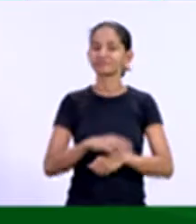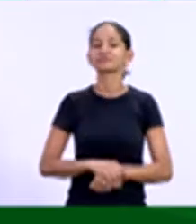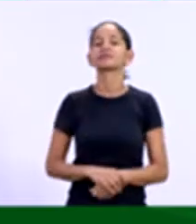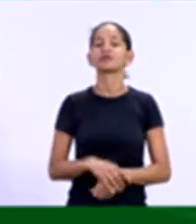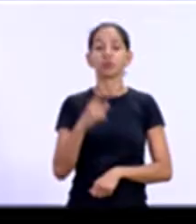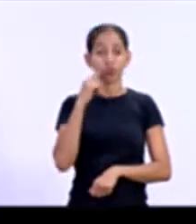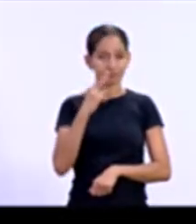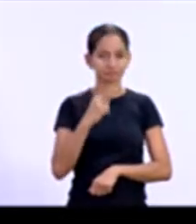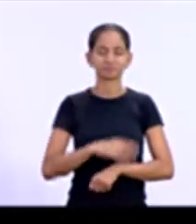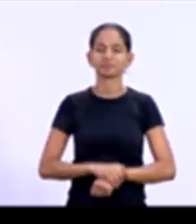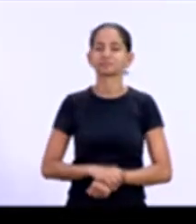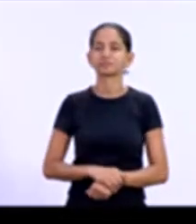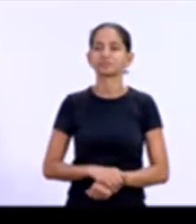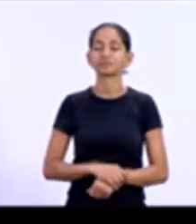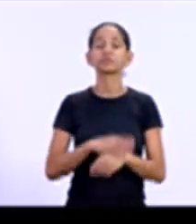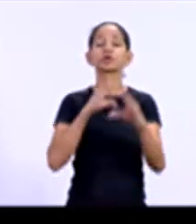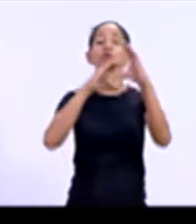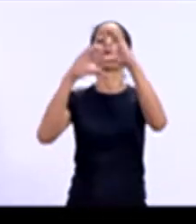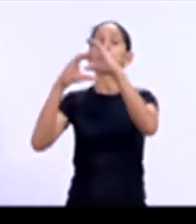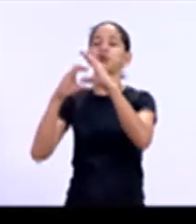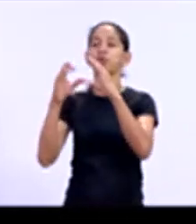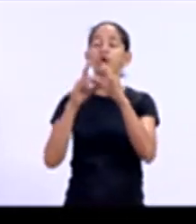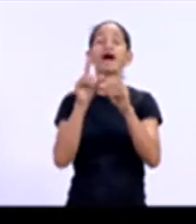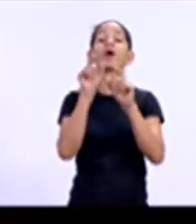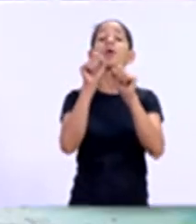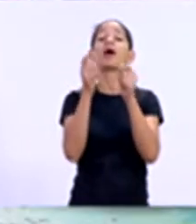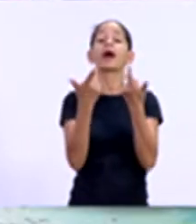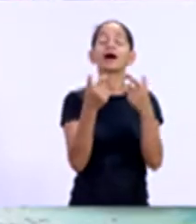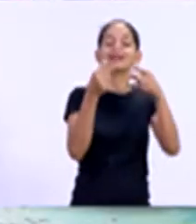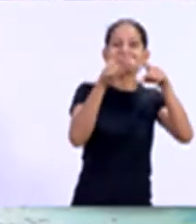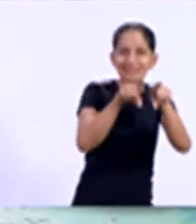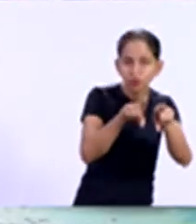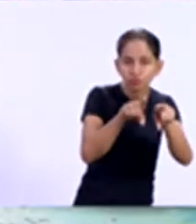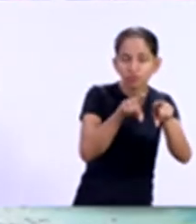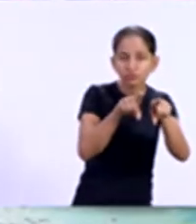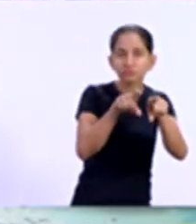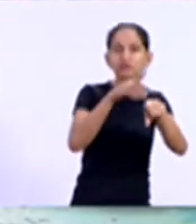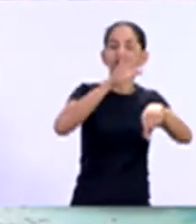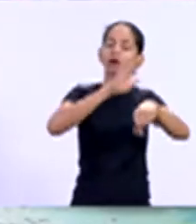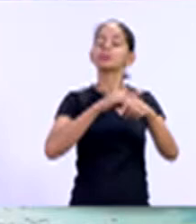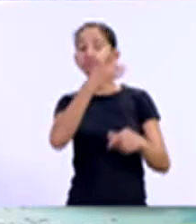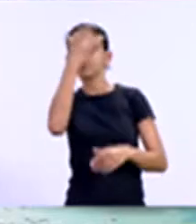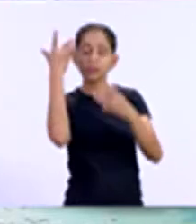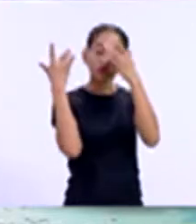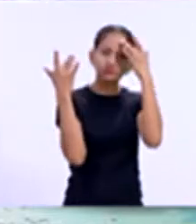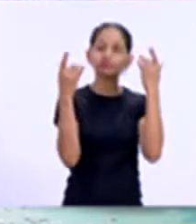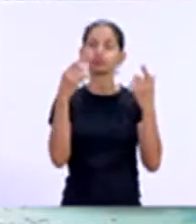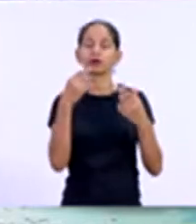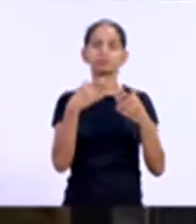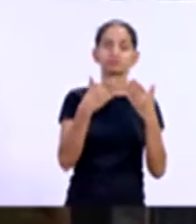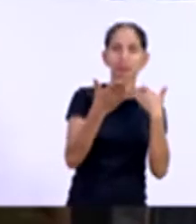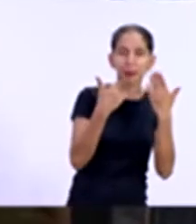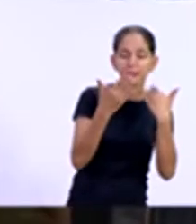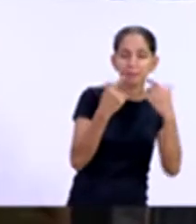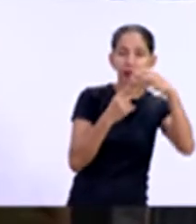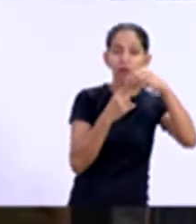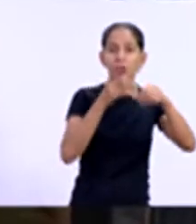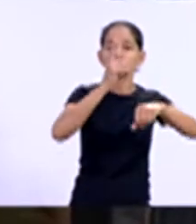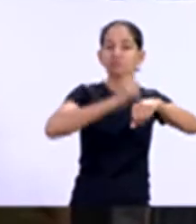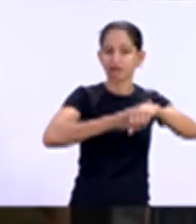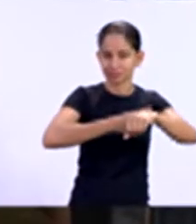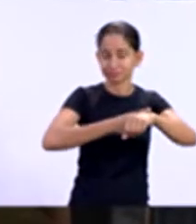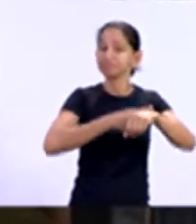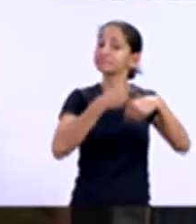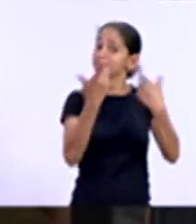Olha só. Comunicação síncrona acontece quando pessoas trocam informações de forma simultânea.